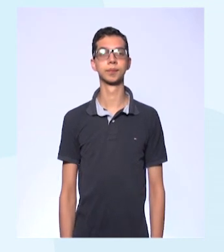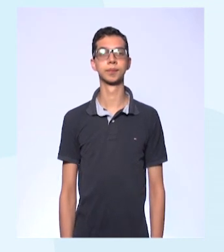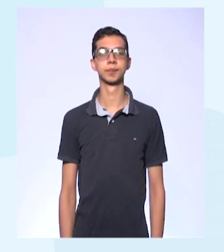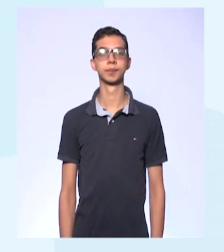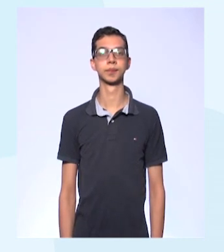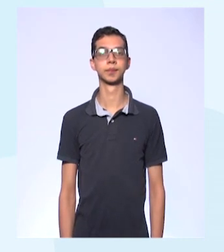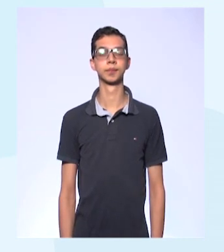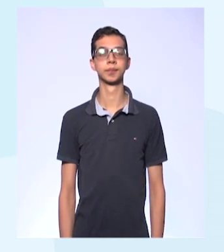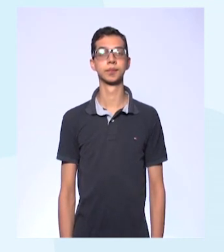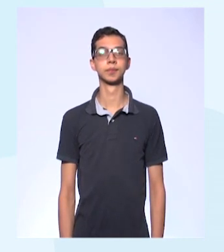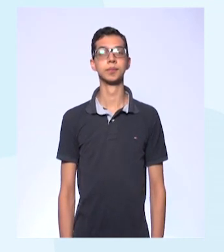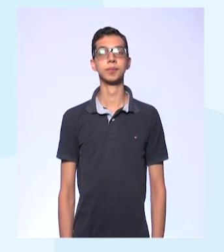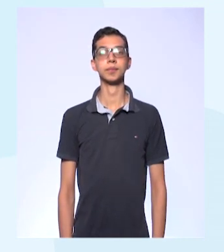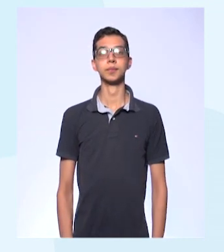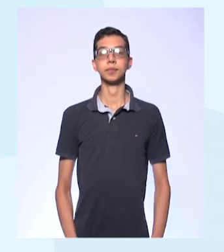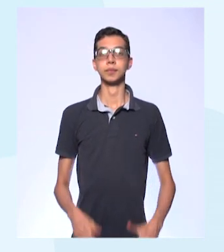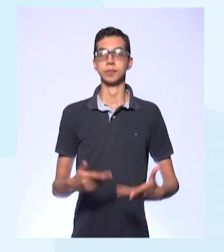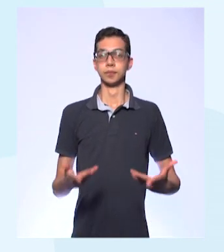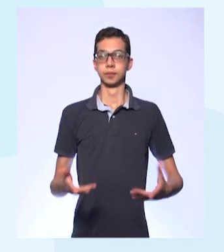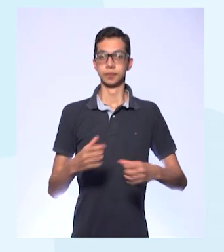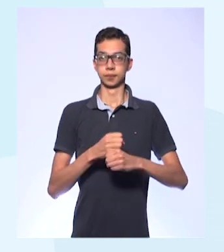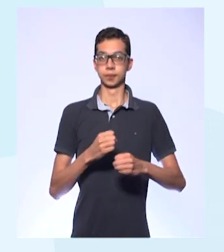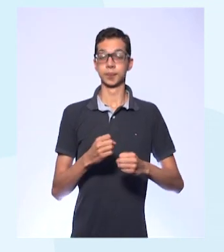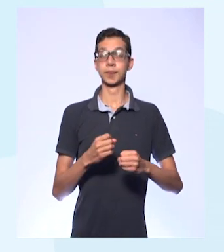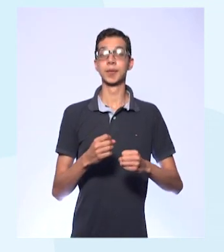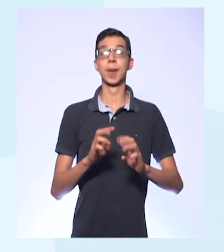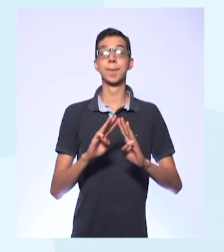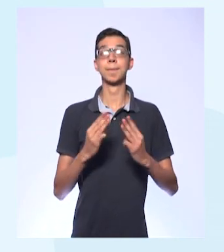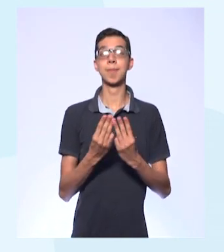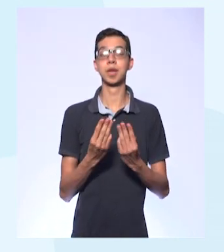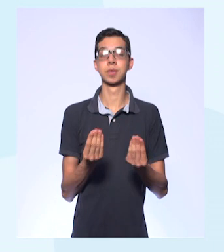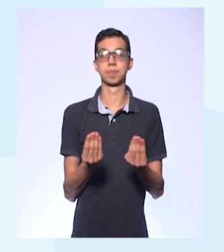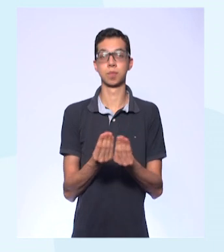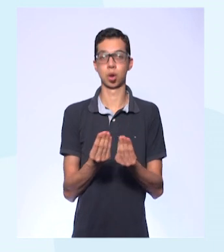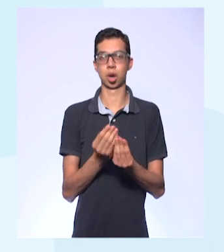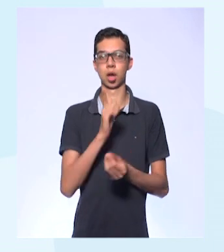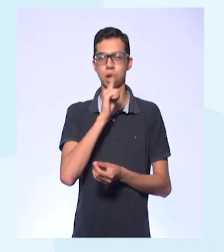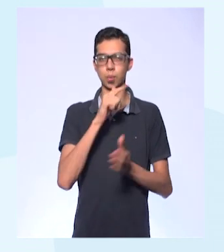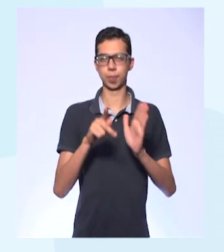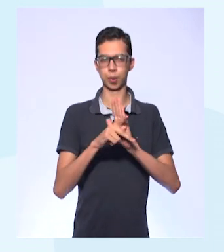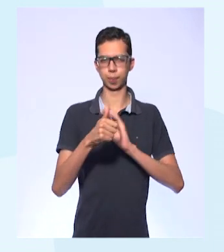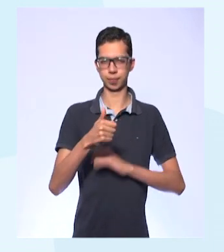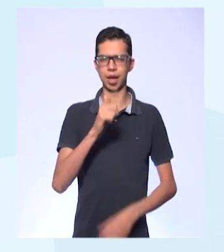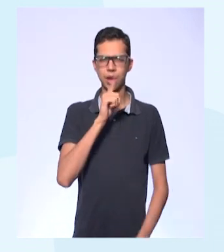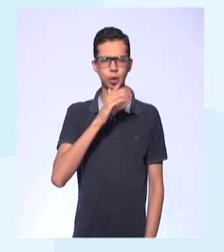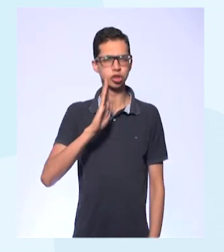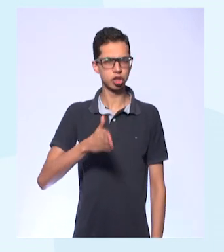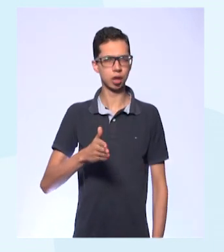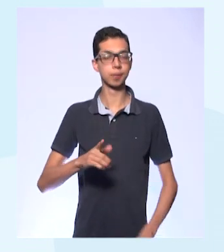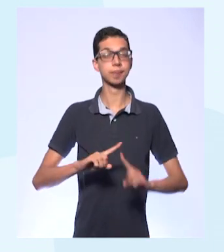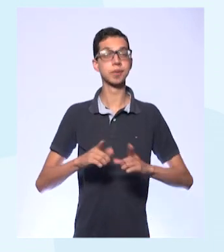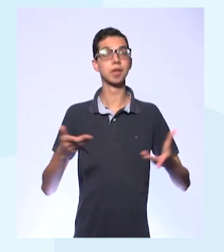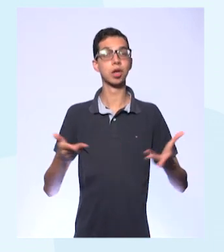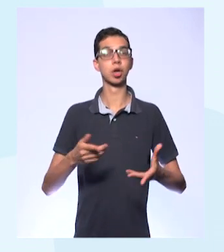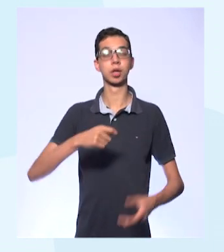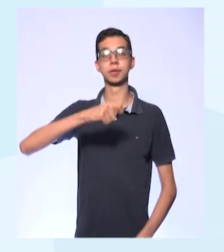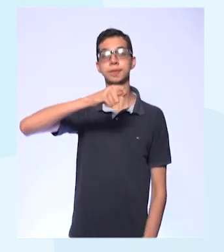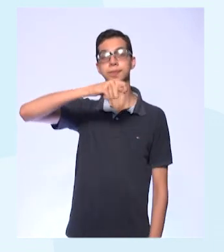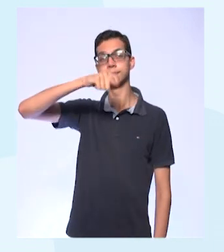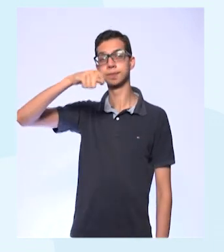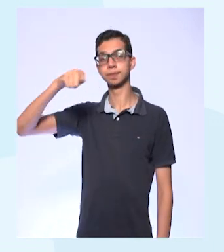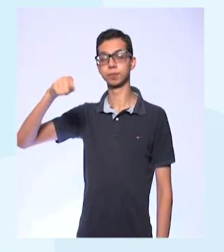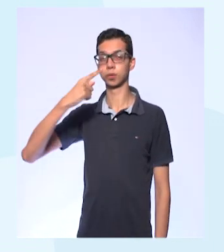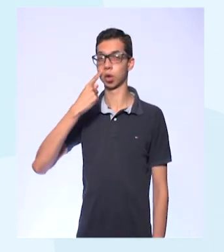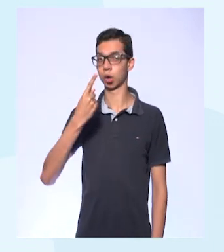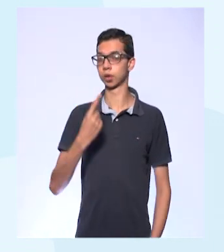Então, vamos calcular a massa molecular da água. Nós já fizemos da água, perfeito? Mas vamos fazer aqui no quadro. Ó.